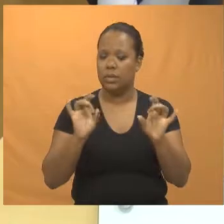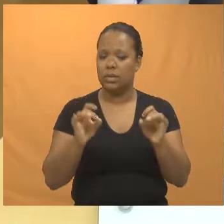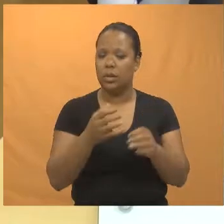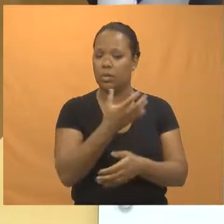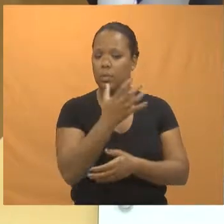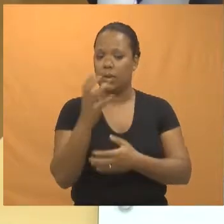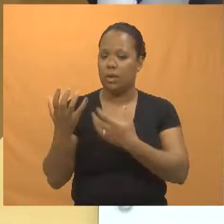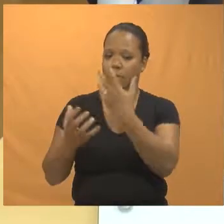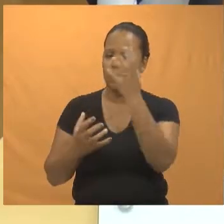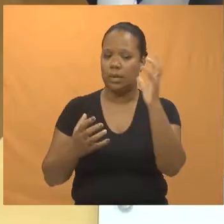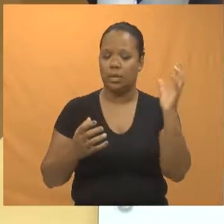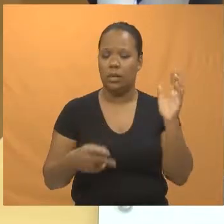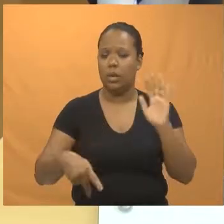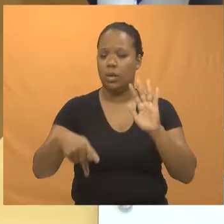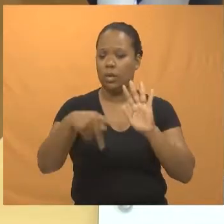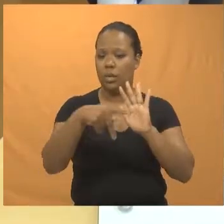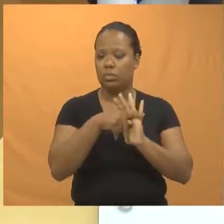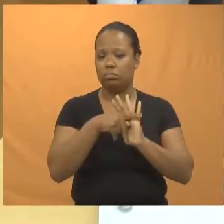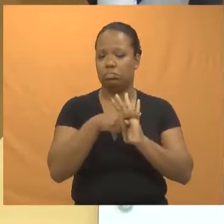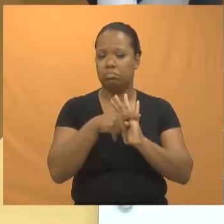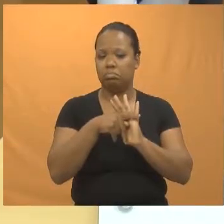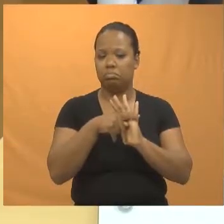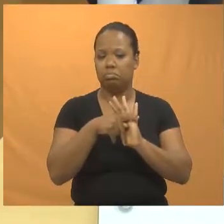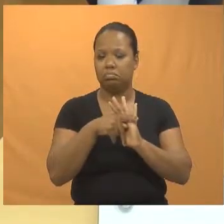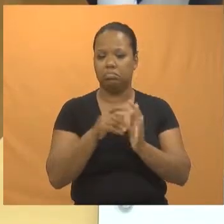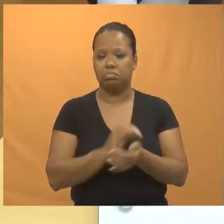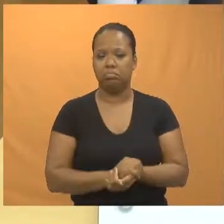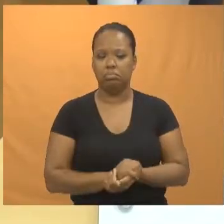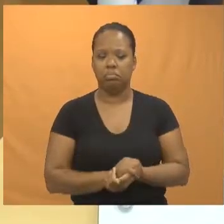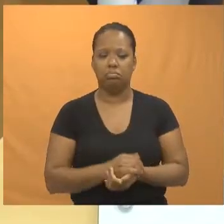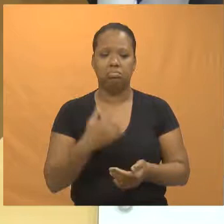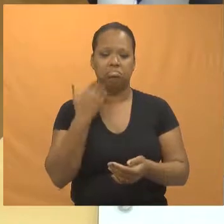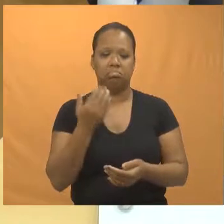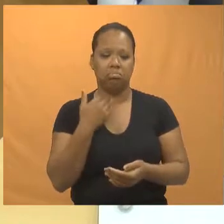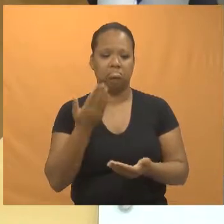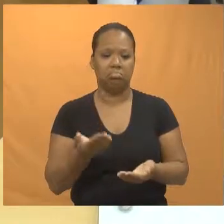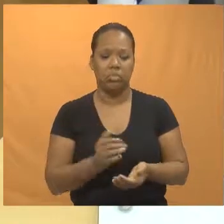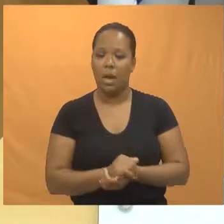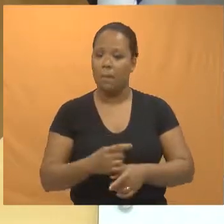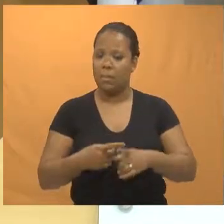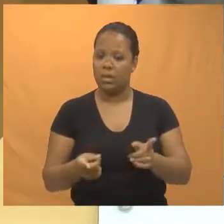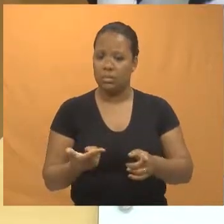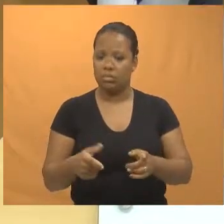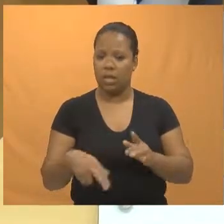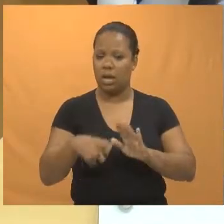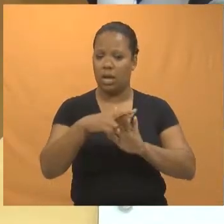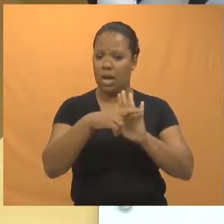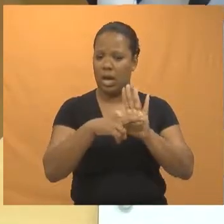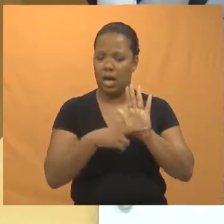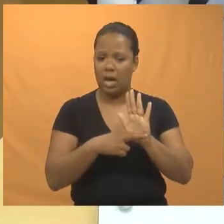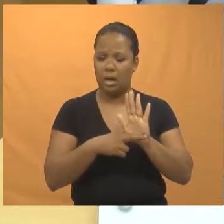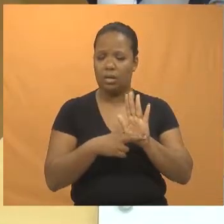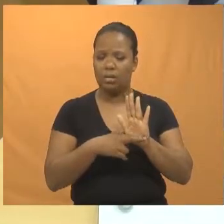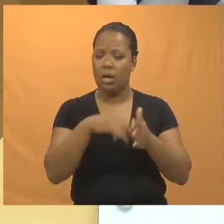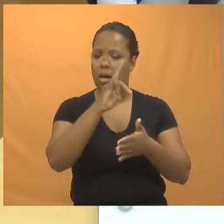Ambiente. Seria um projeto inócuo aprovar o Conselho do Meio Ambiente e não estabelecer o sistema de